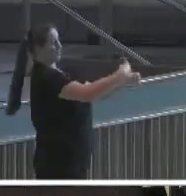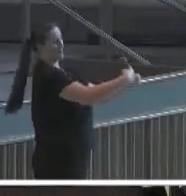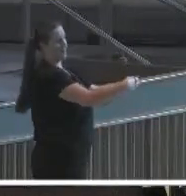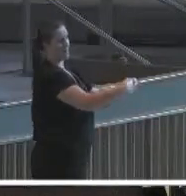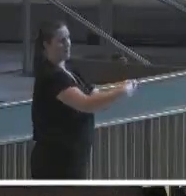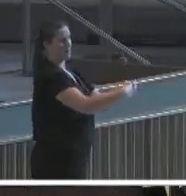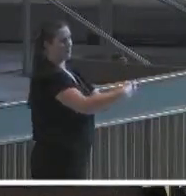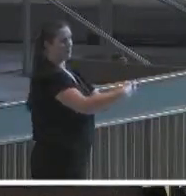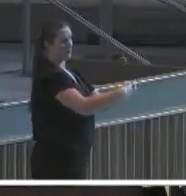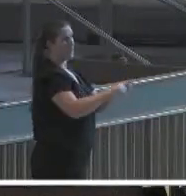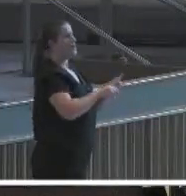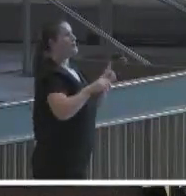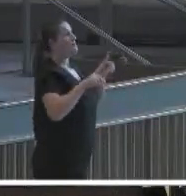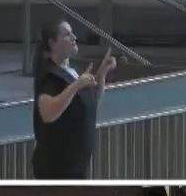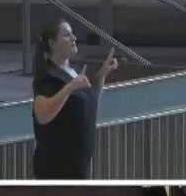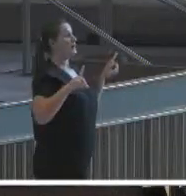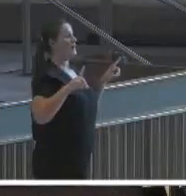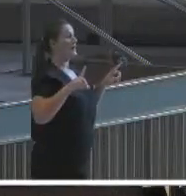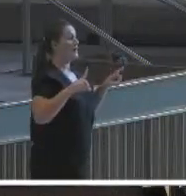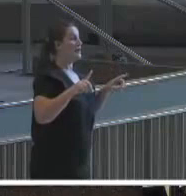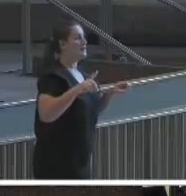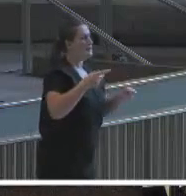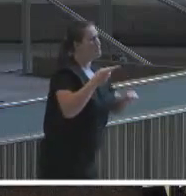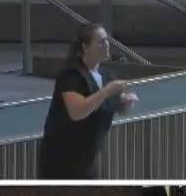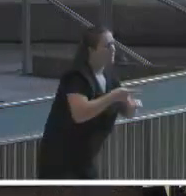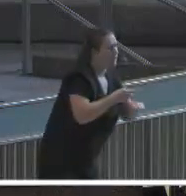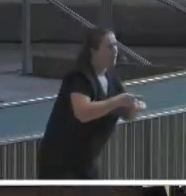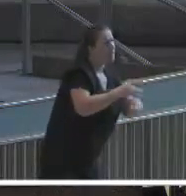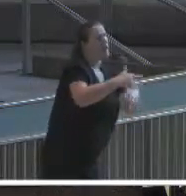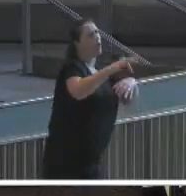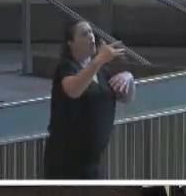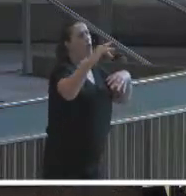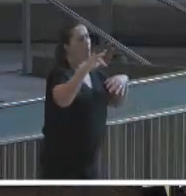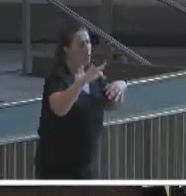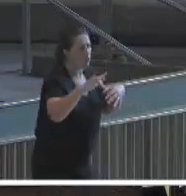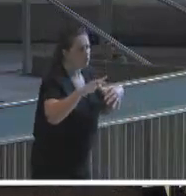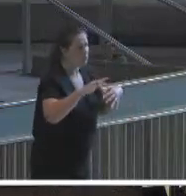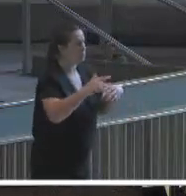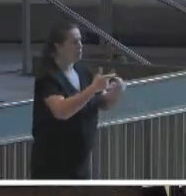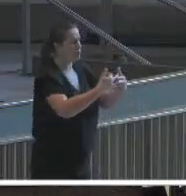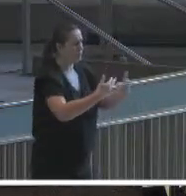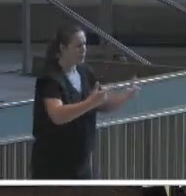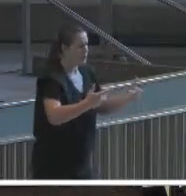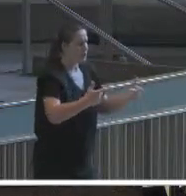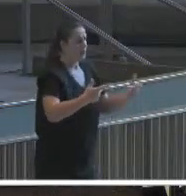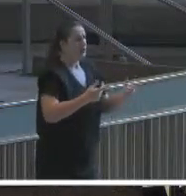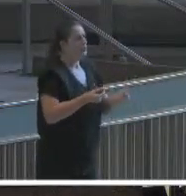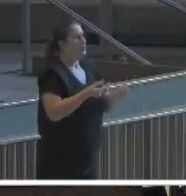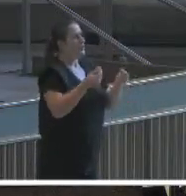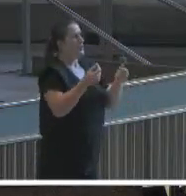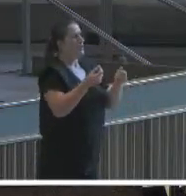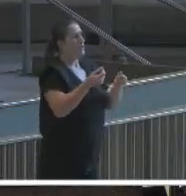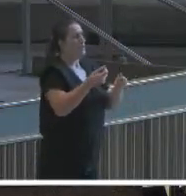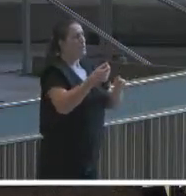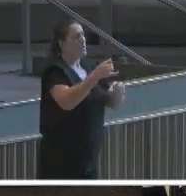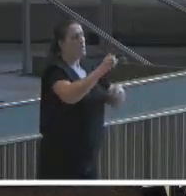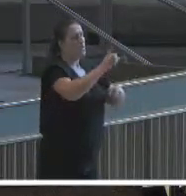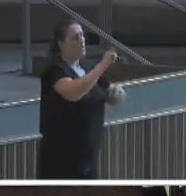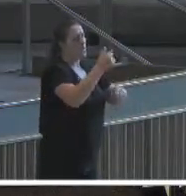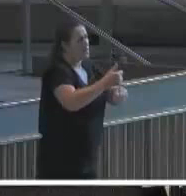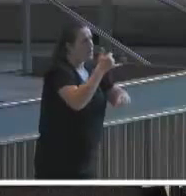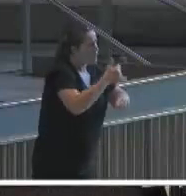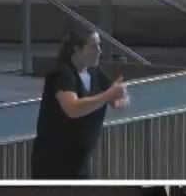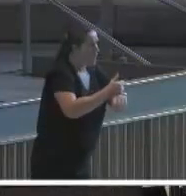Porém, toda a prata, todo o ouro, todo o bronze e todo o ferro deveriam ser entregues